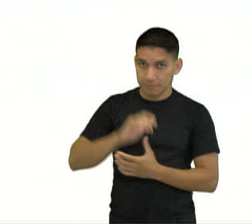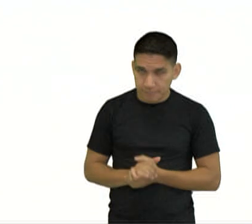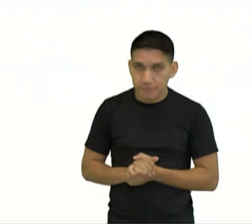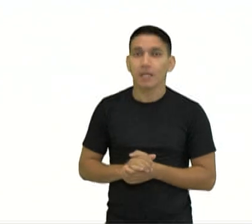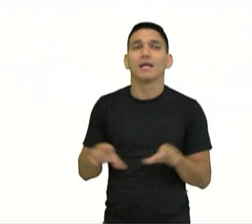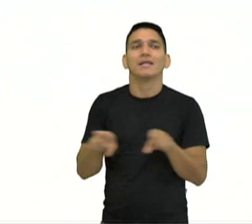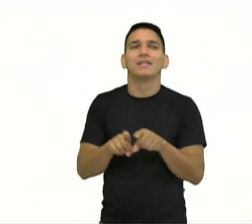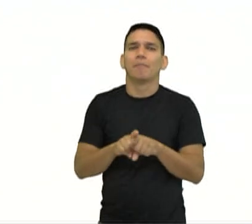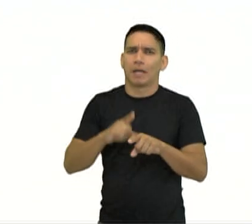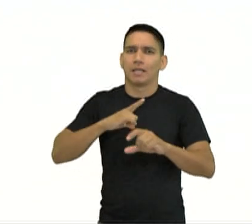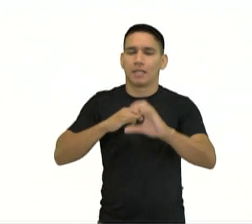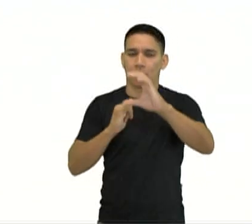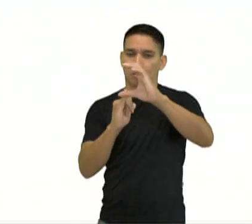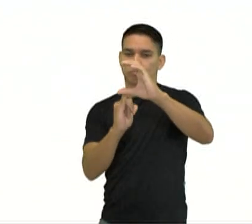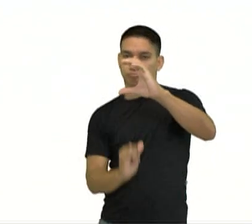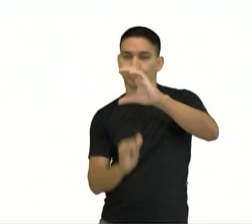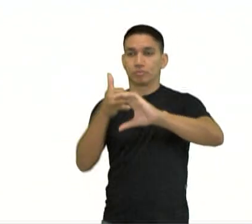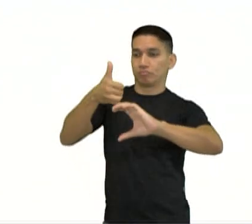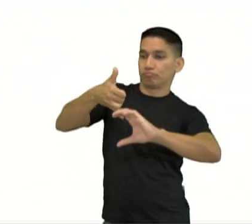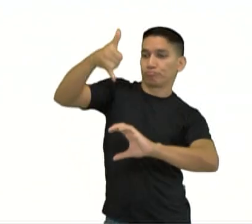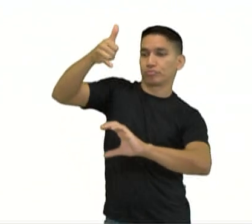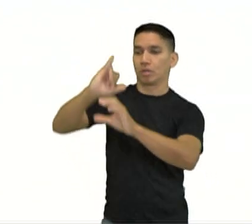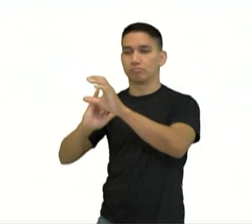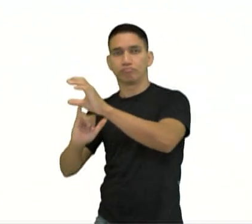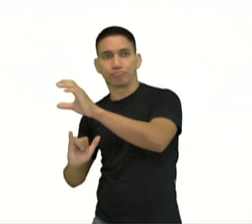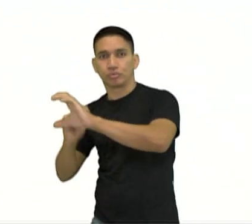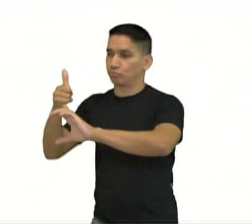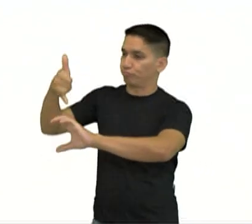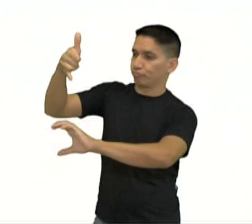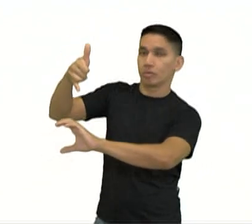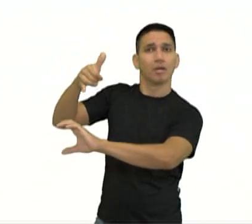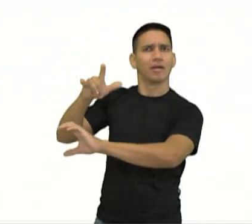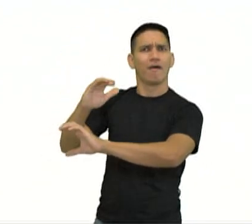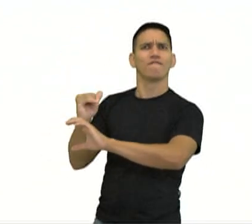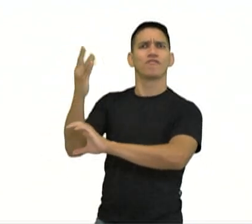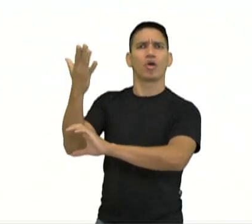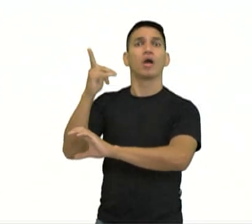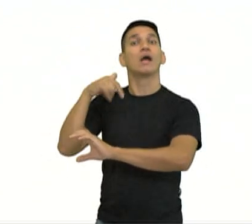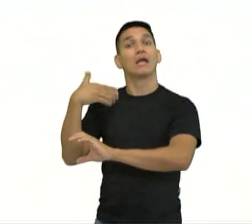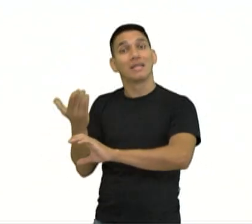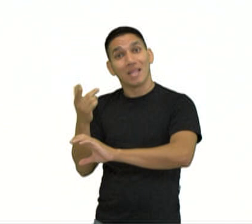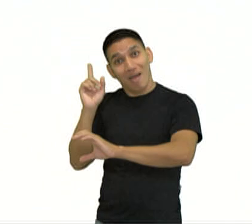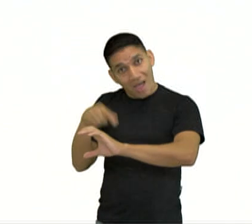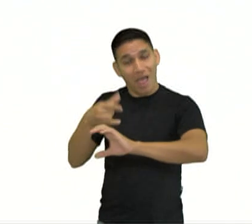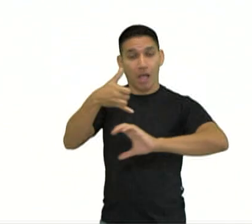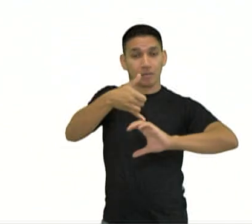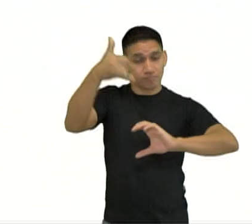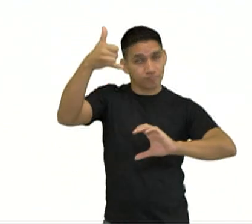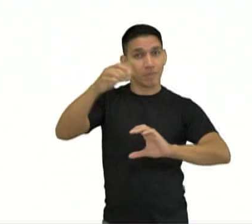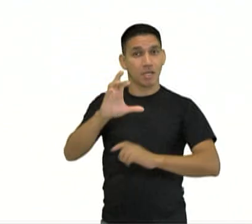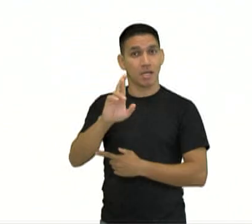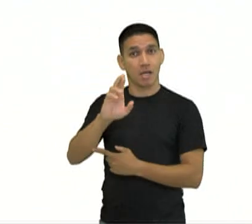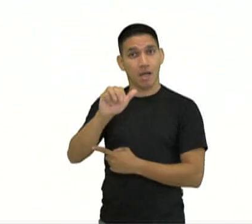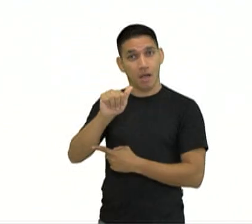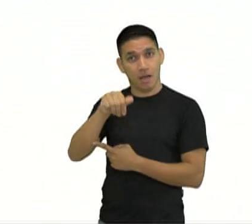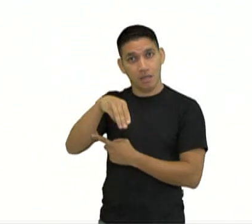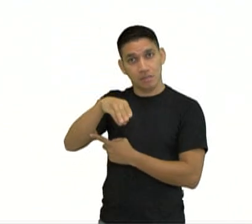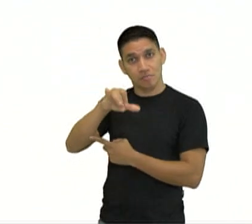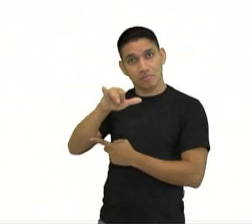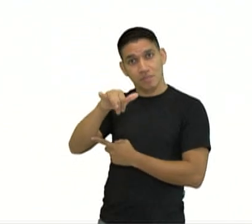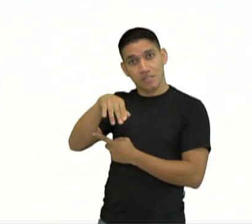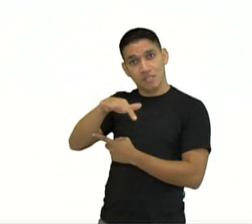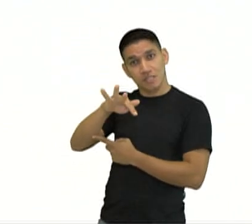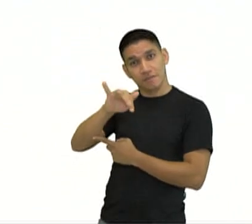nós temos esses carbonos fora. Esta cadeia carbônica é uma cadeia ramificada. Por quê? Porque ela tem 3 ou